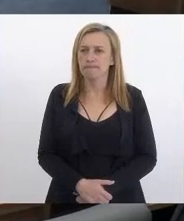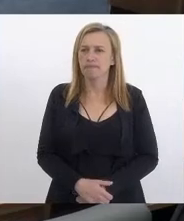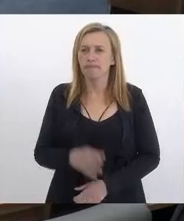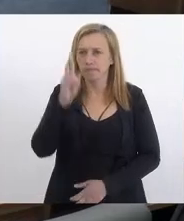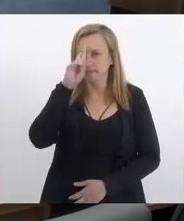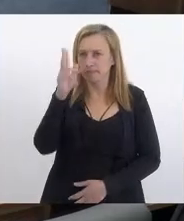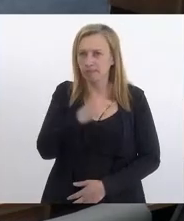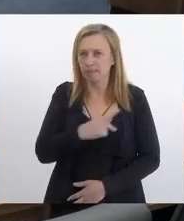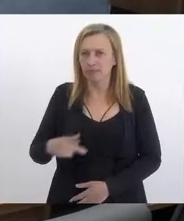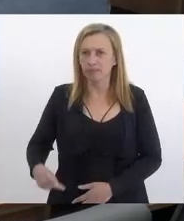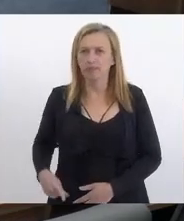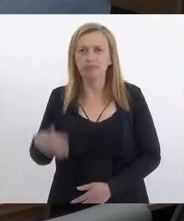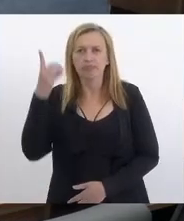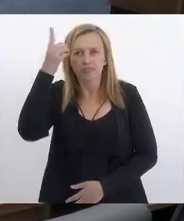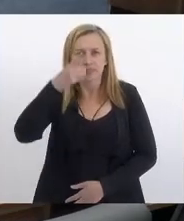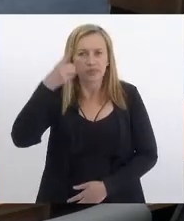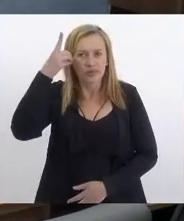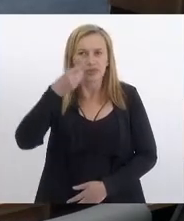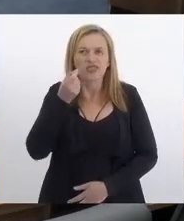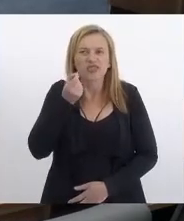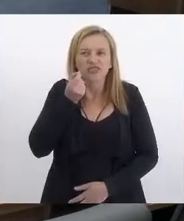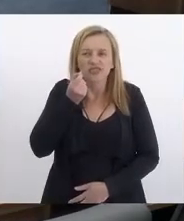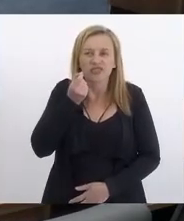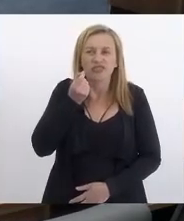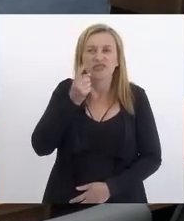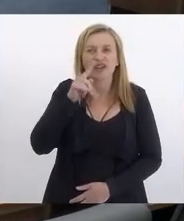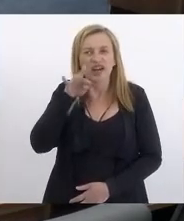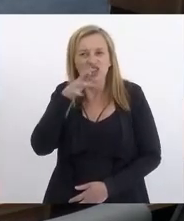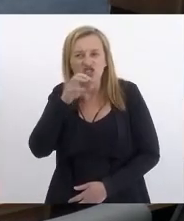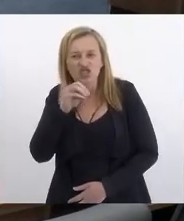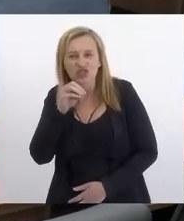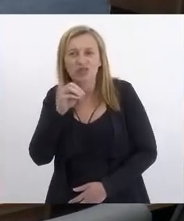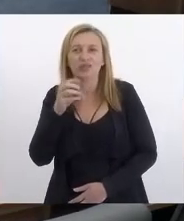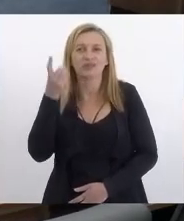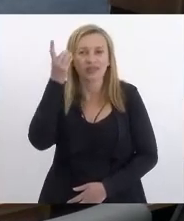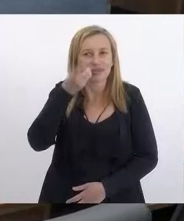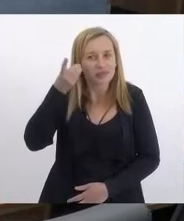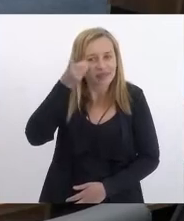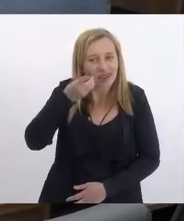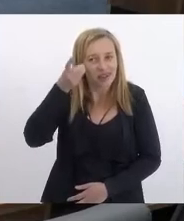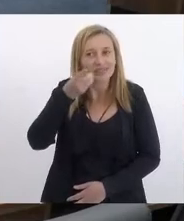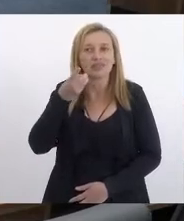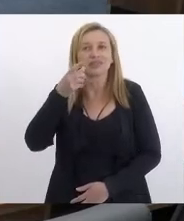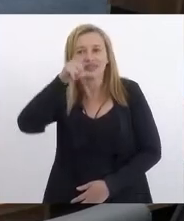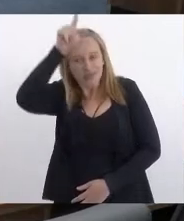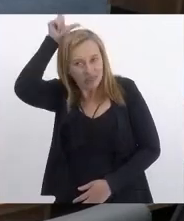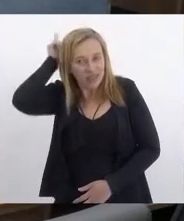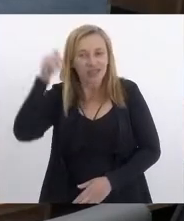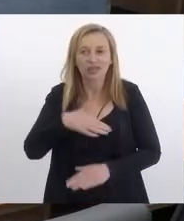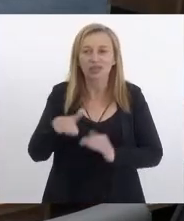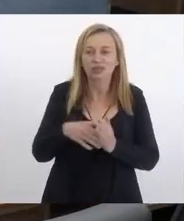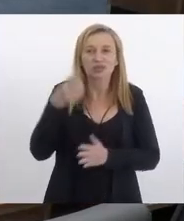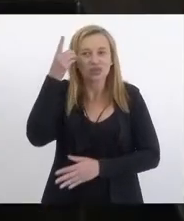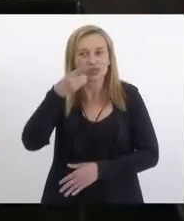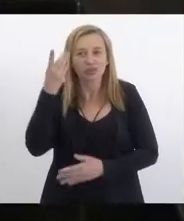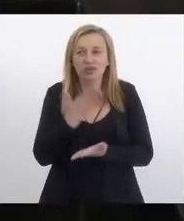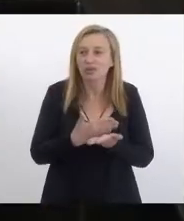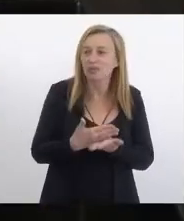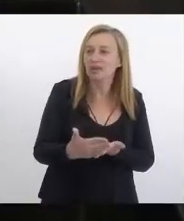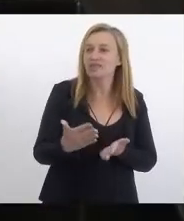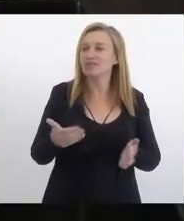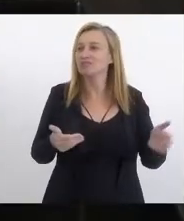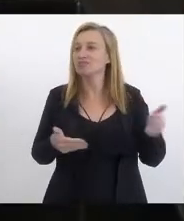Senhor presidente, deputado Giovanni Ratinho, senhor deputado Luiz Paulo, senhoras e senhores deputados que começam a